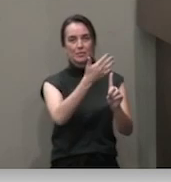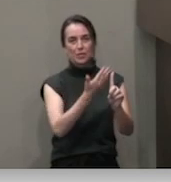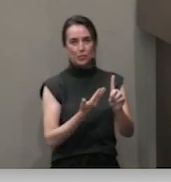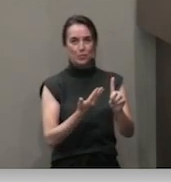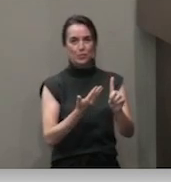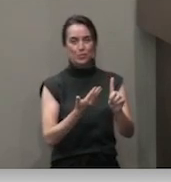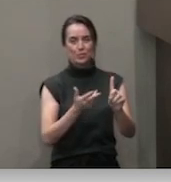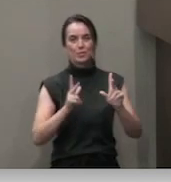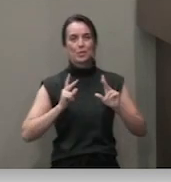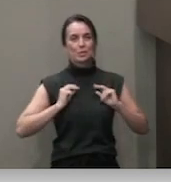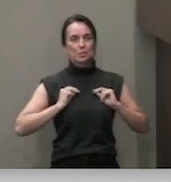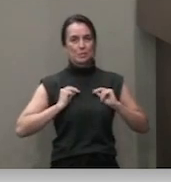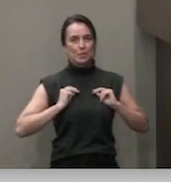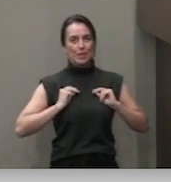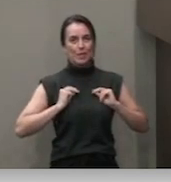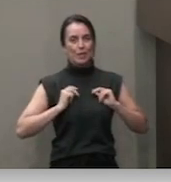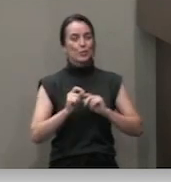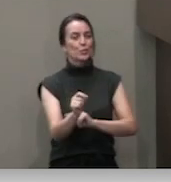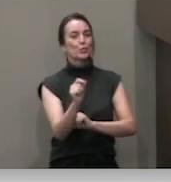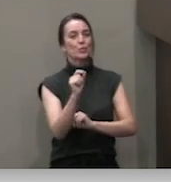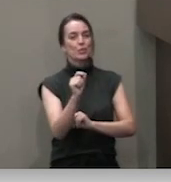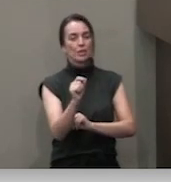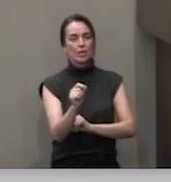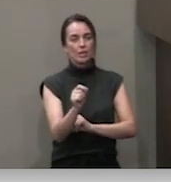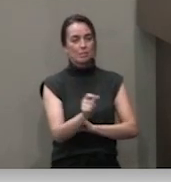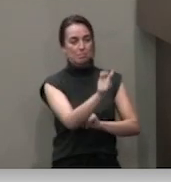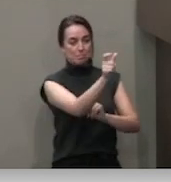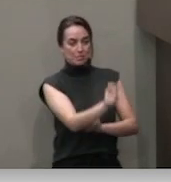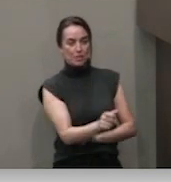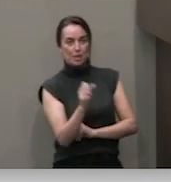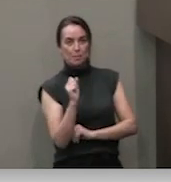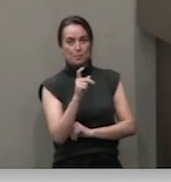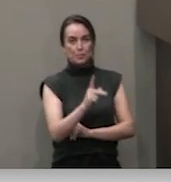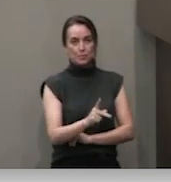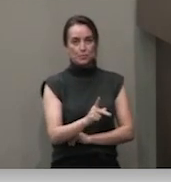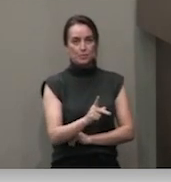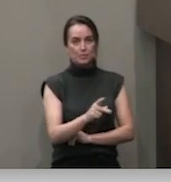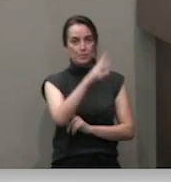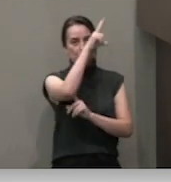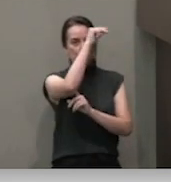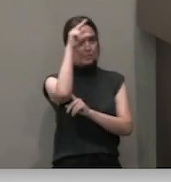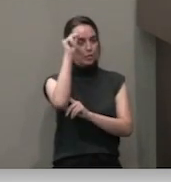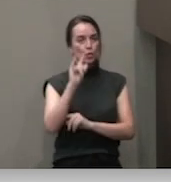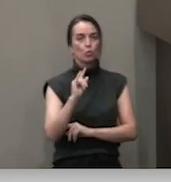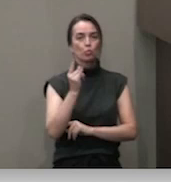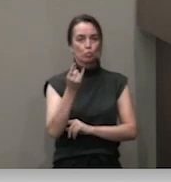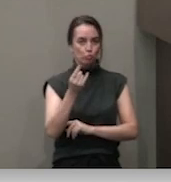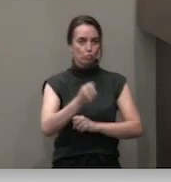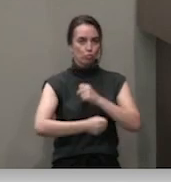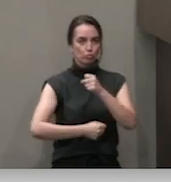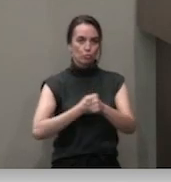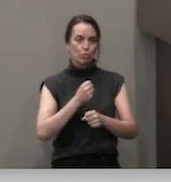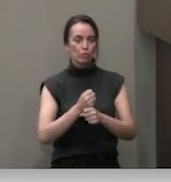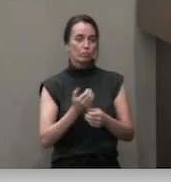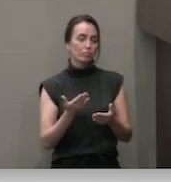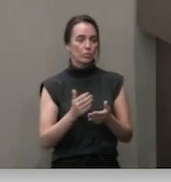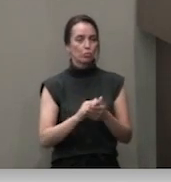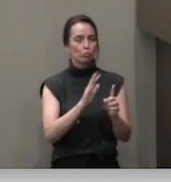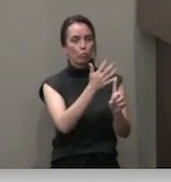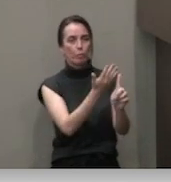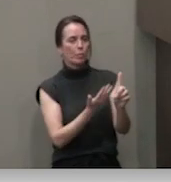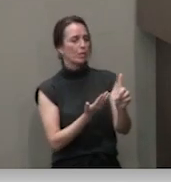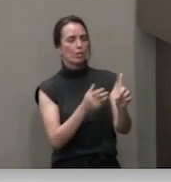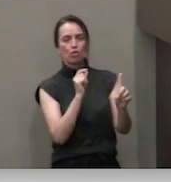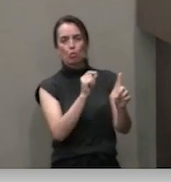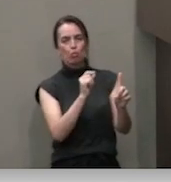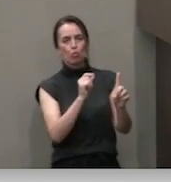né de aos aposentados da prefeitura no último ano então quando tu quando tu homenageia uma pessoa tu homenageia toda